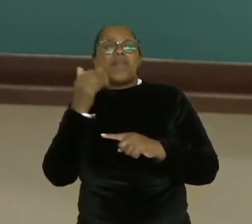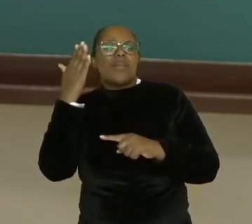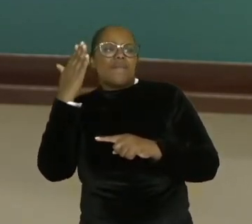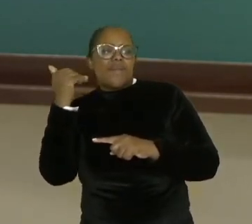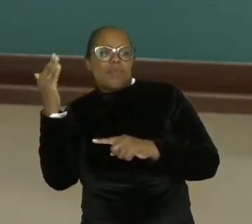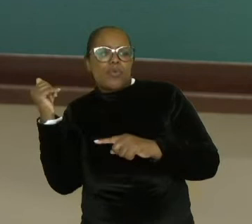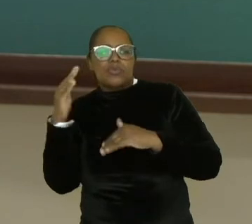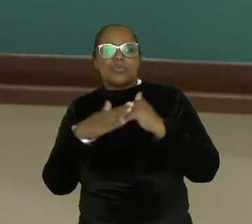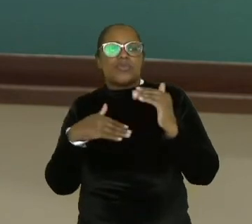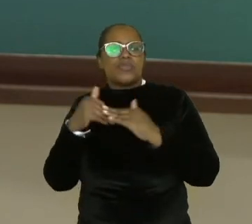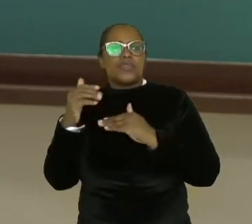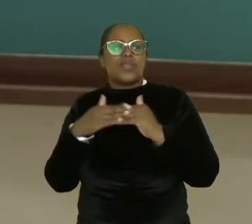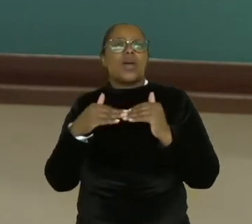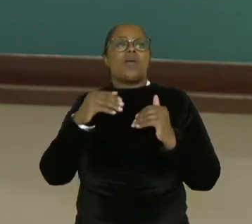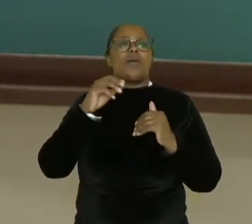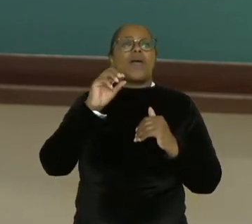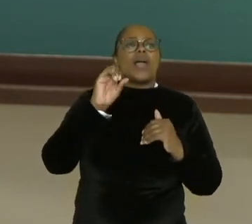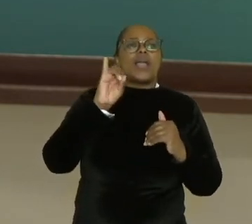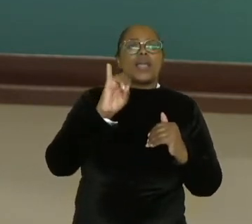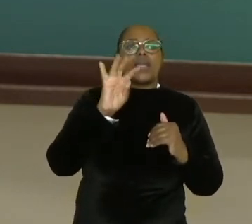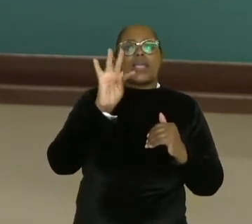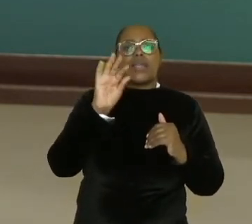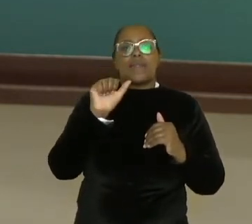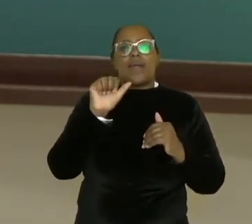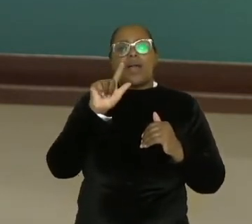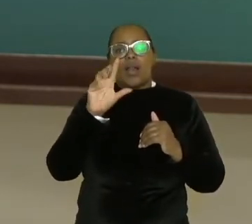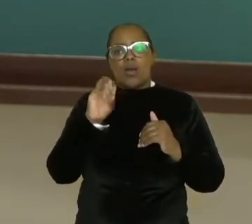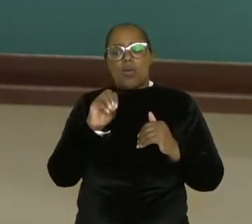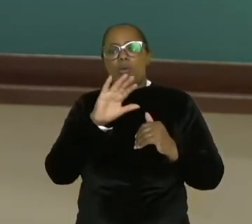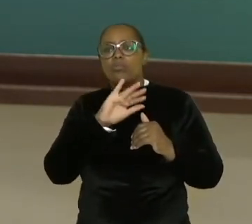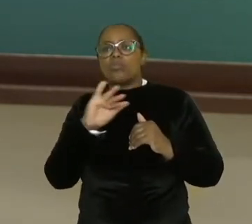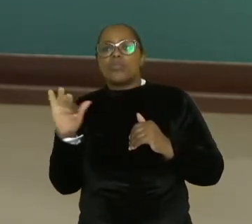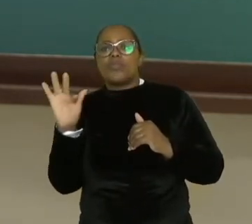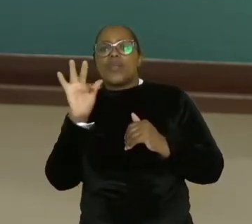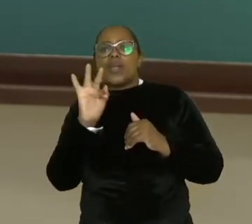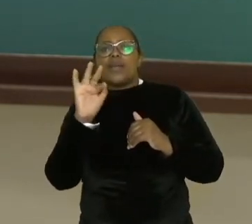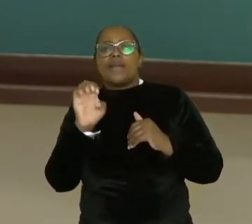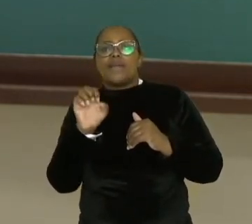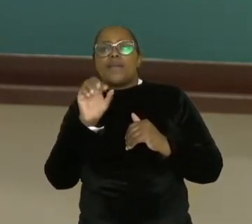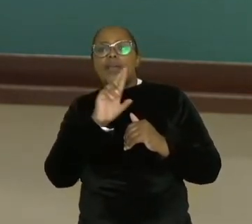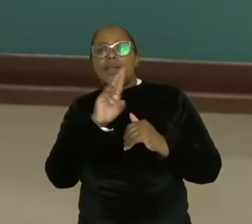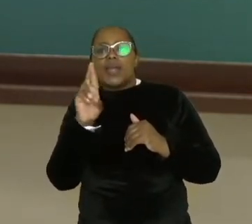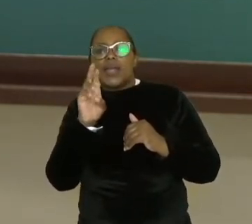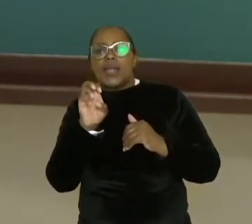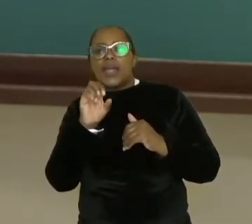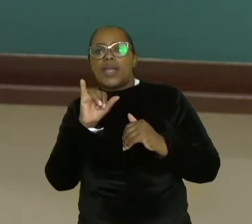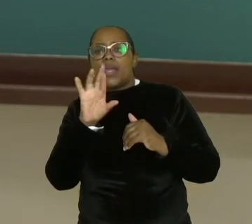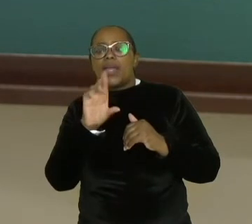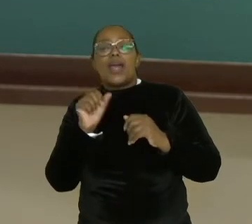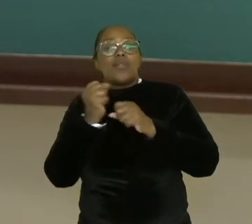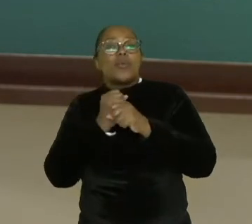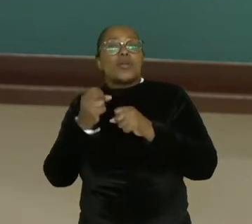ele conquistou a medalha de ouro para o Brasil nas Olimpíadas de Tóquio de 2021.